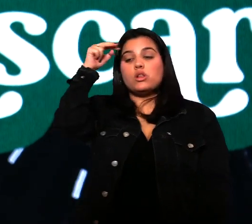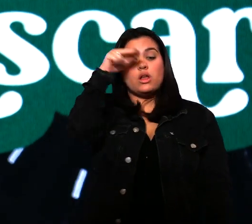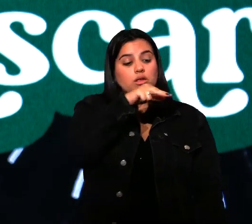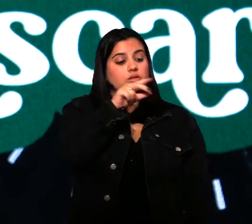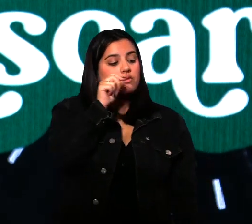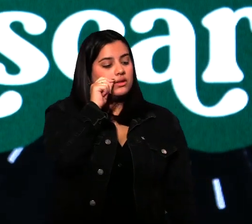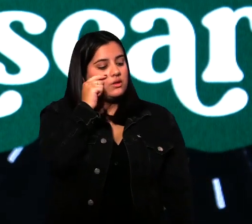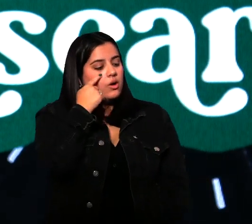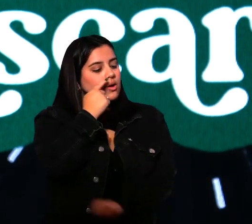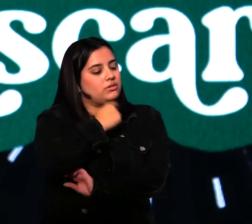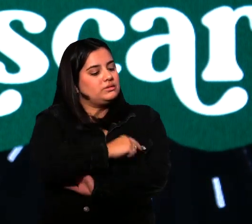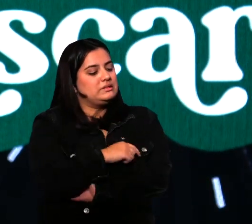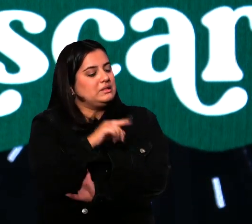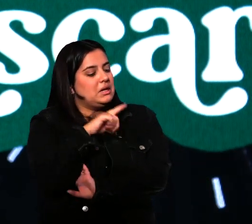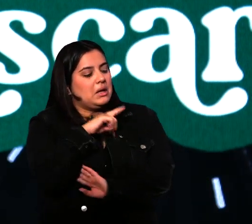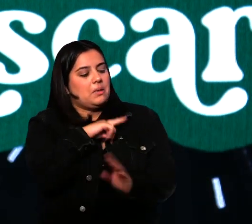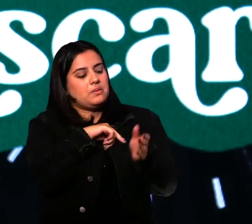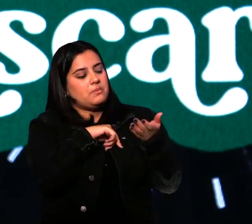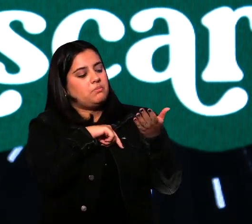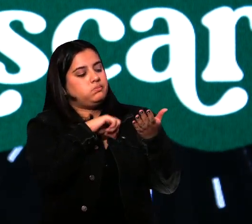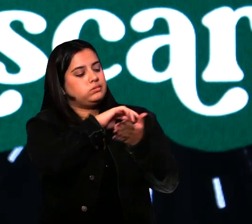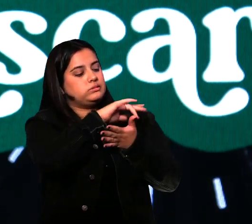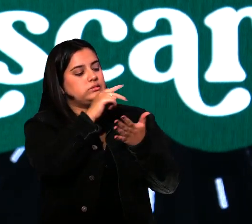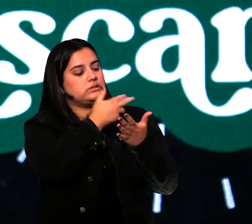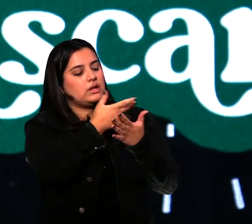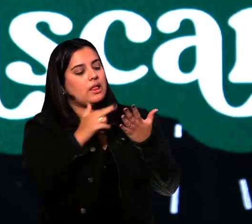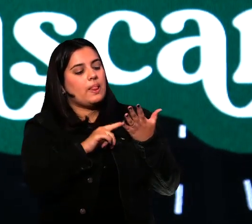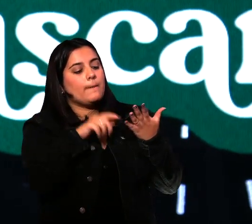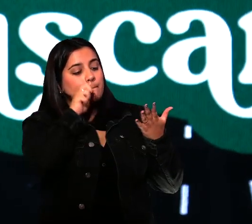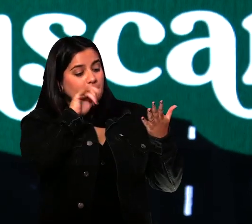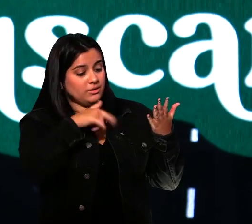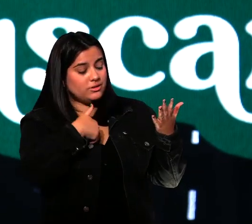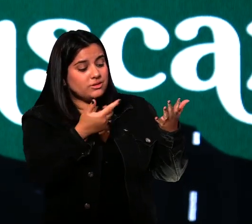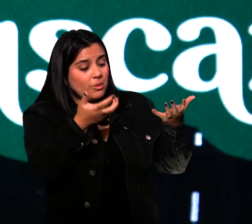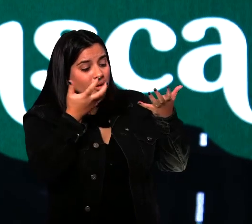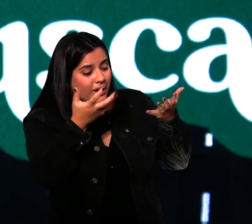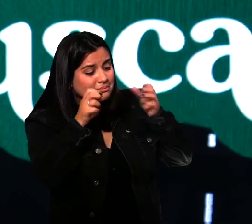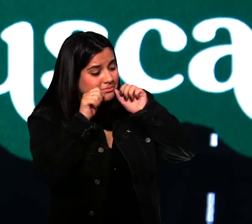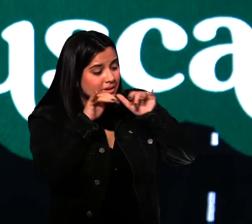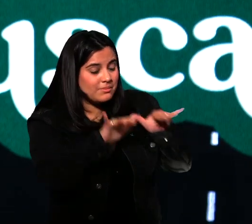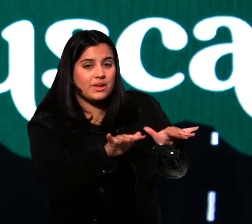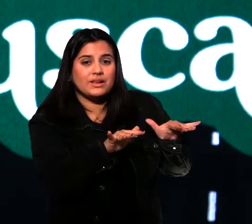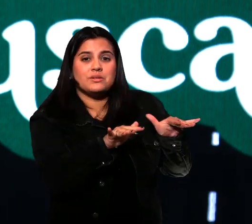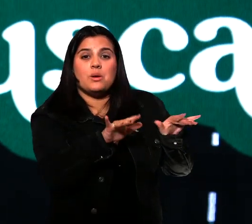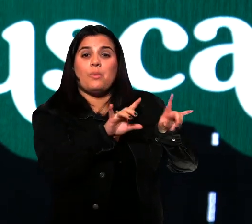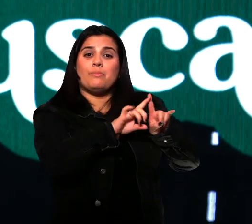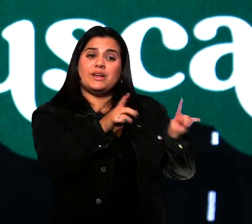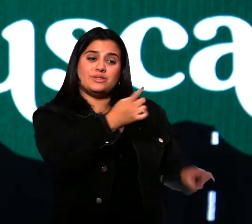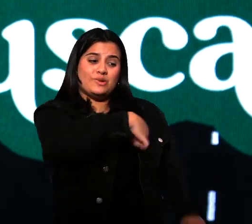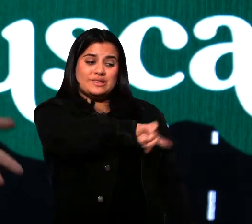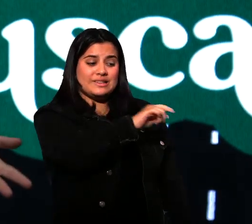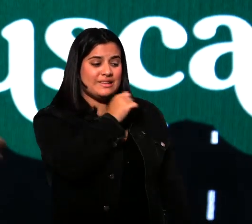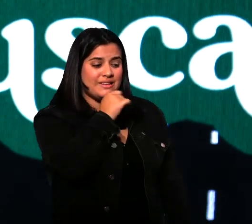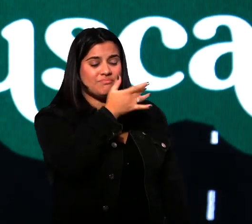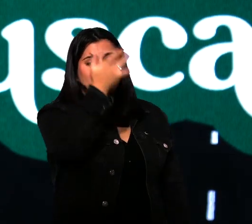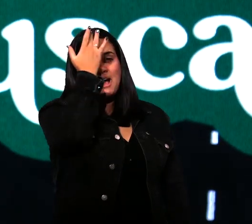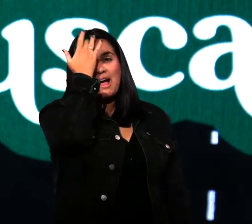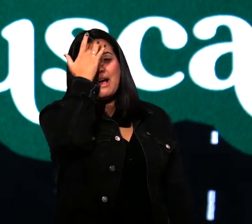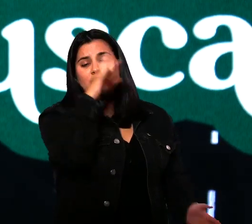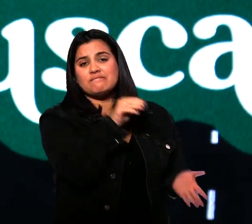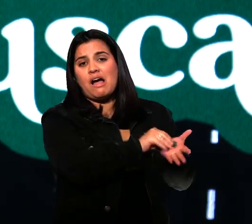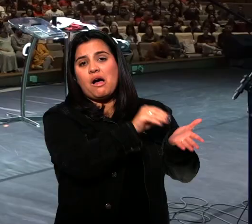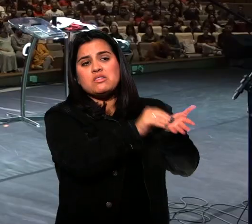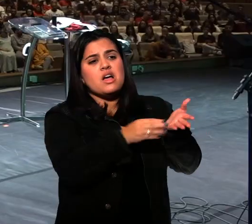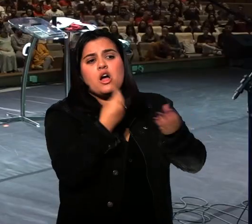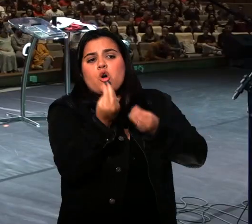olha, eu tenho todas essas bênçãos para derramar, eu quero derramar de um tempo novo de avivamento, mas eles ainda ficam brigando entre si. Como é que eu vou